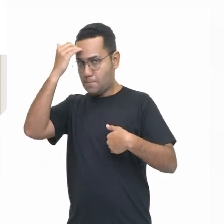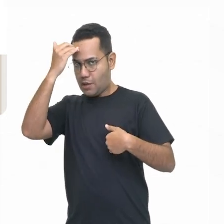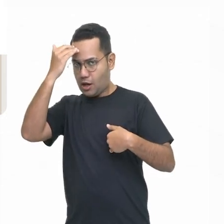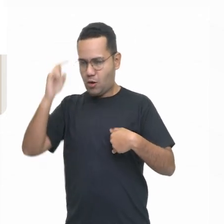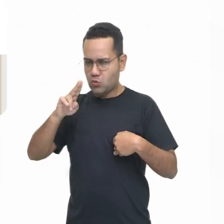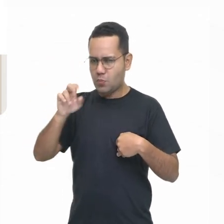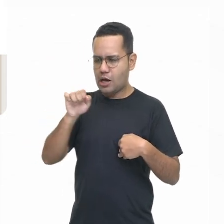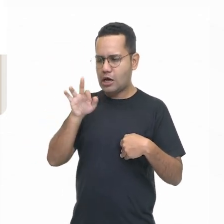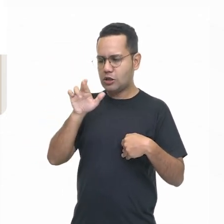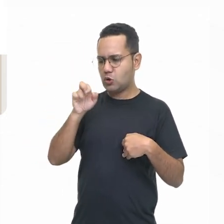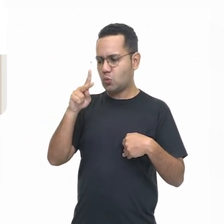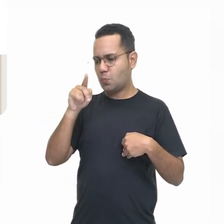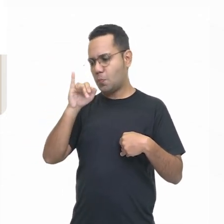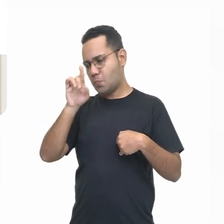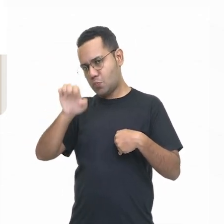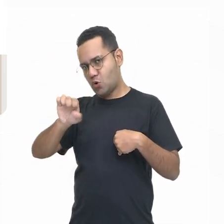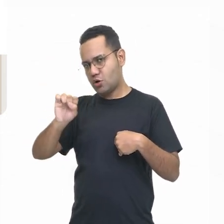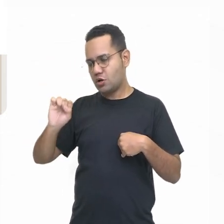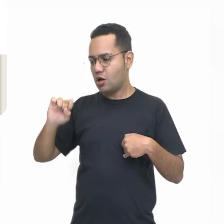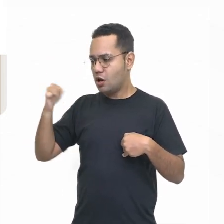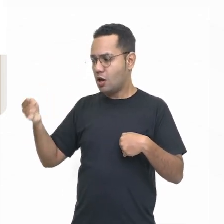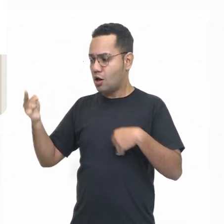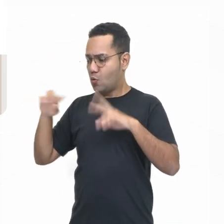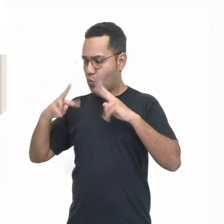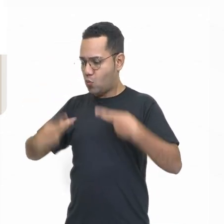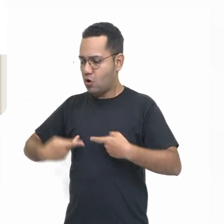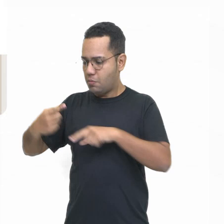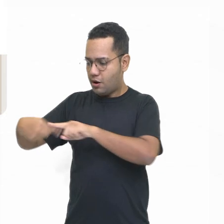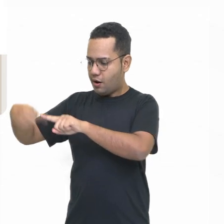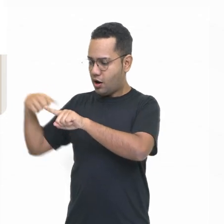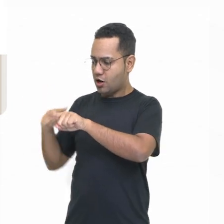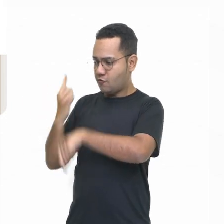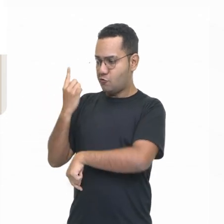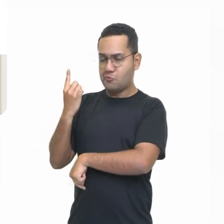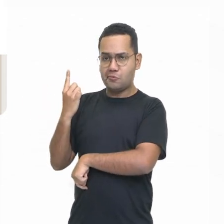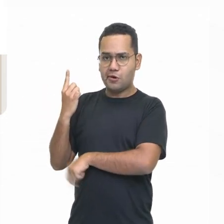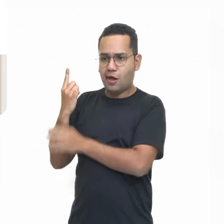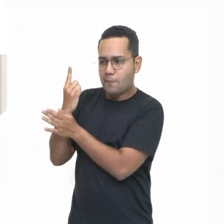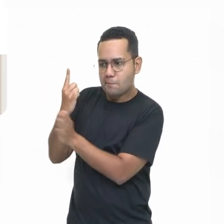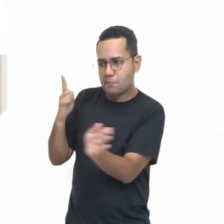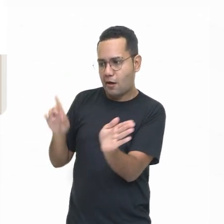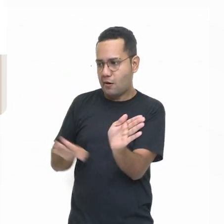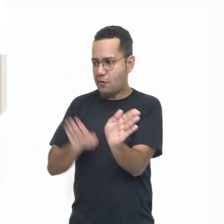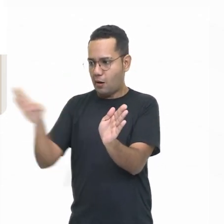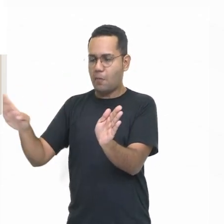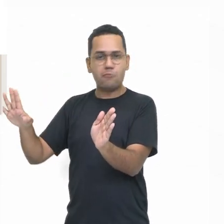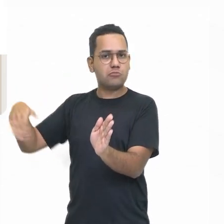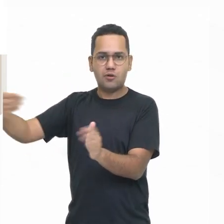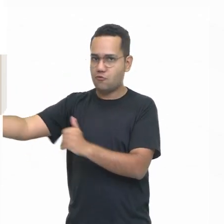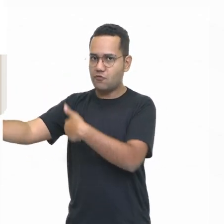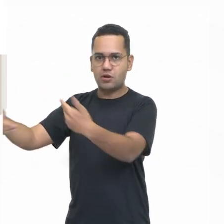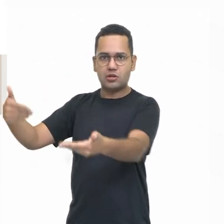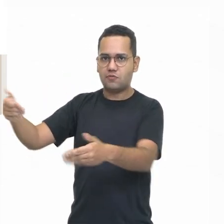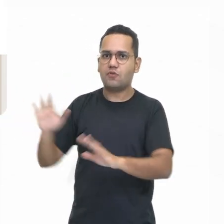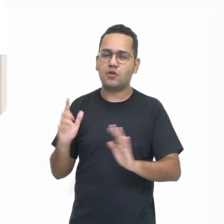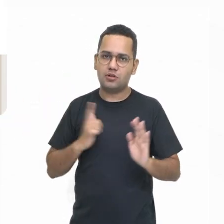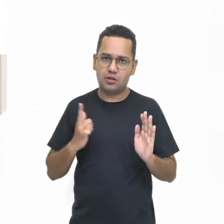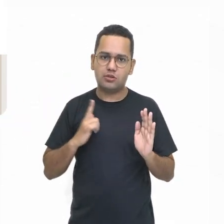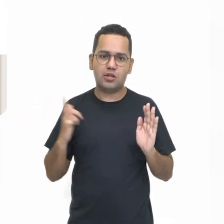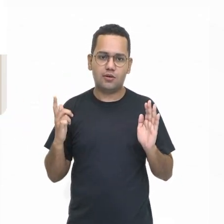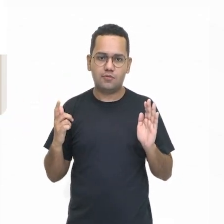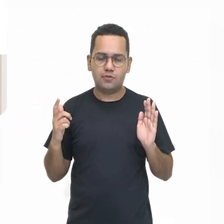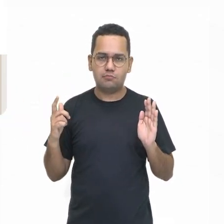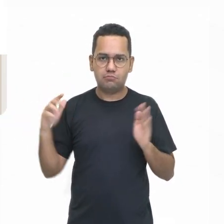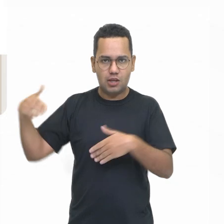eles tiveram um ancestral comum. E a grande evidência é a semelhança entre